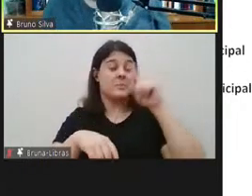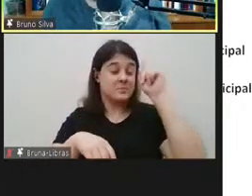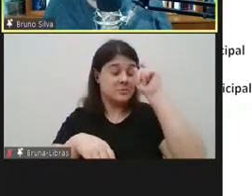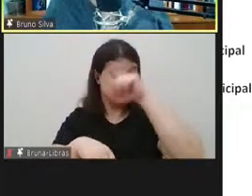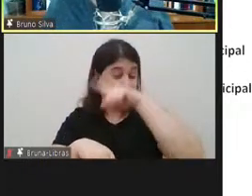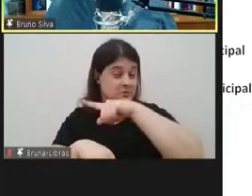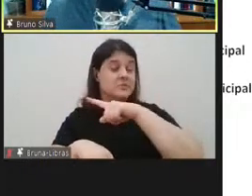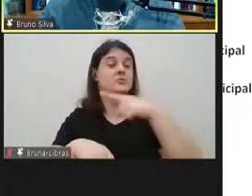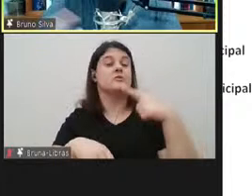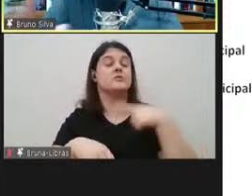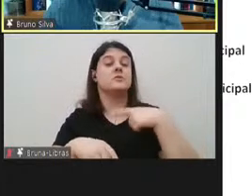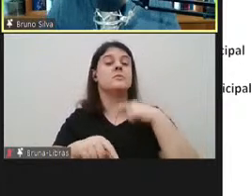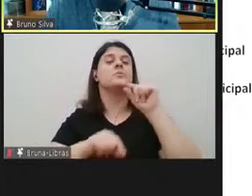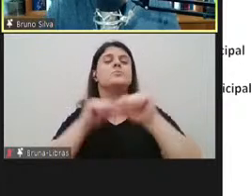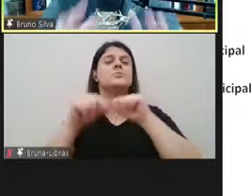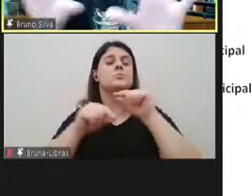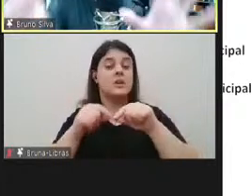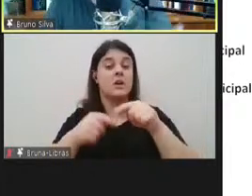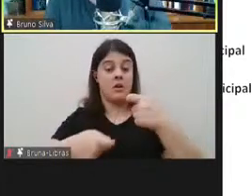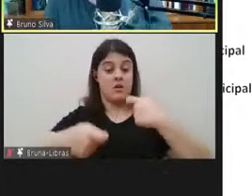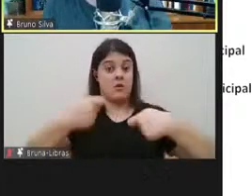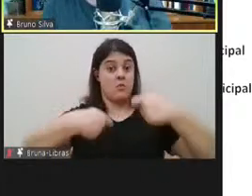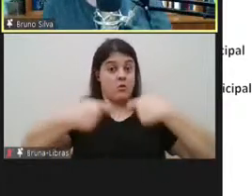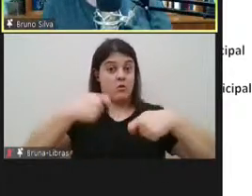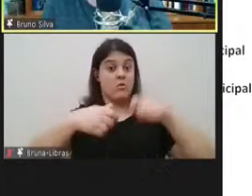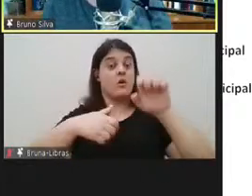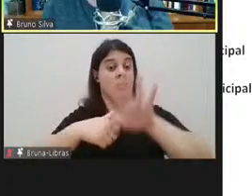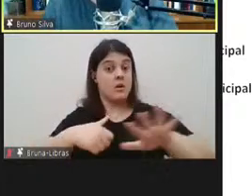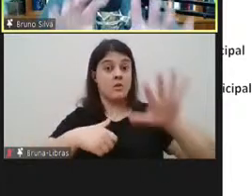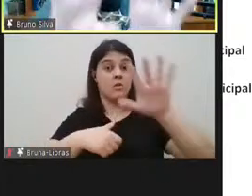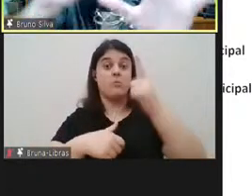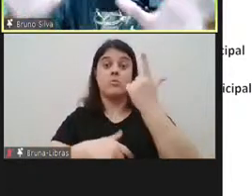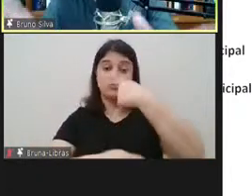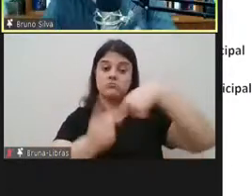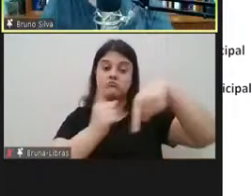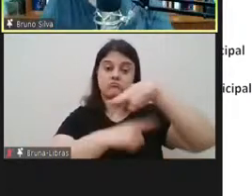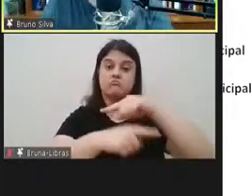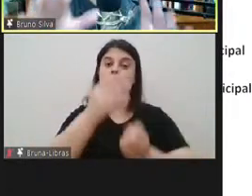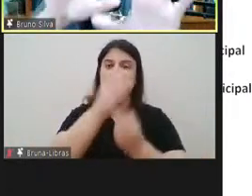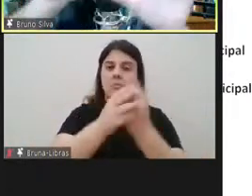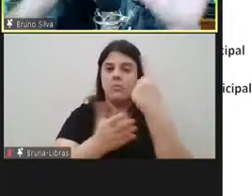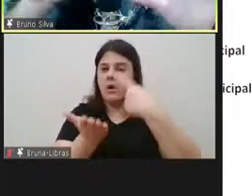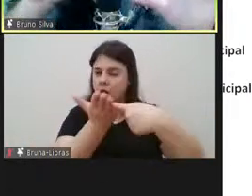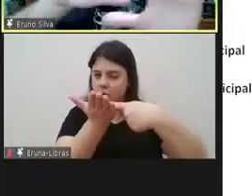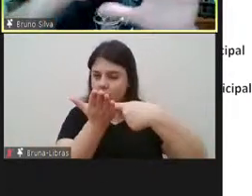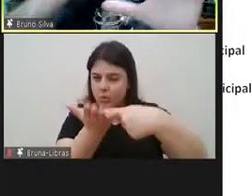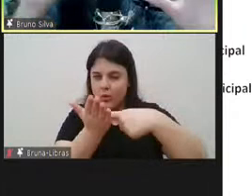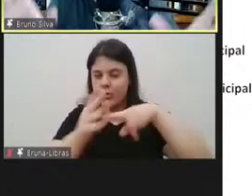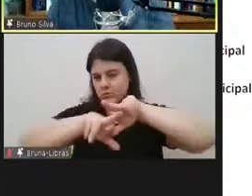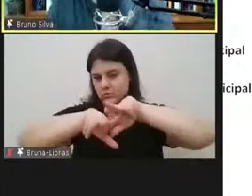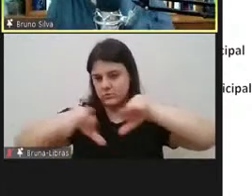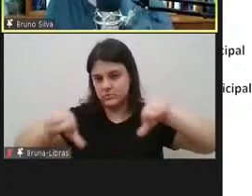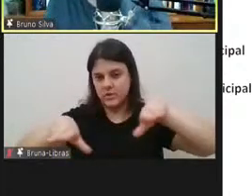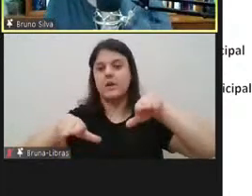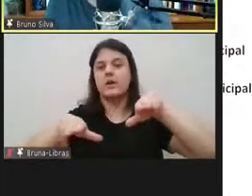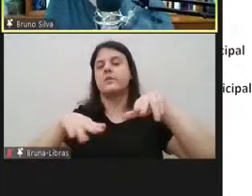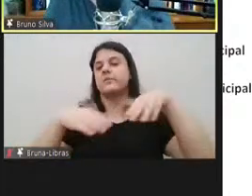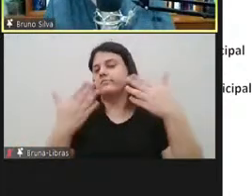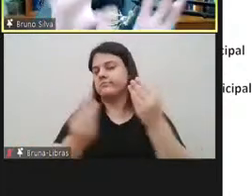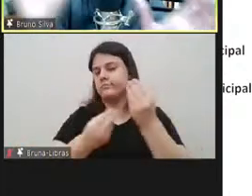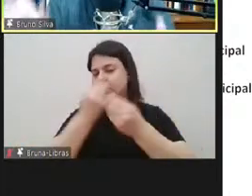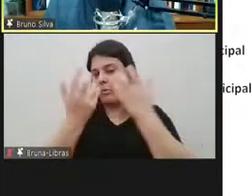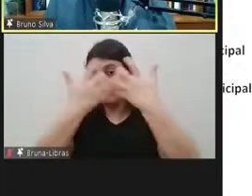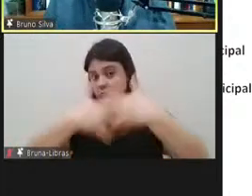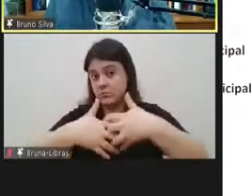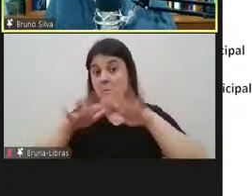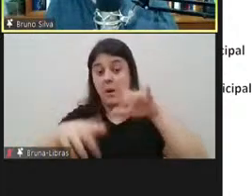no final das contas é que economicamente euro bom né fizeram uma série de acordos firmar uma série de aspectos ali do seu